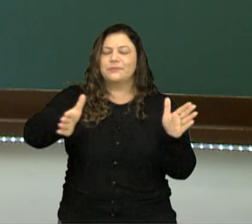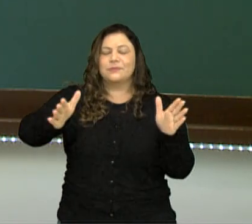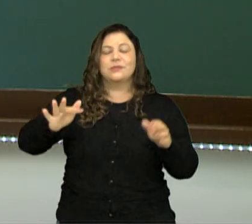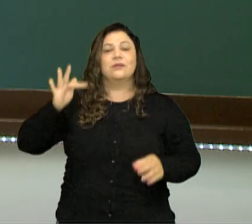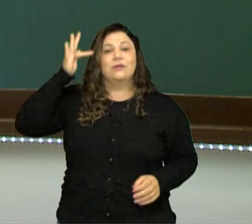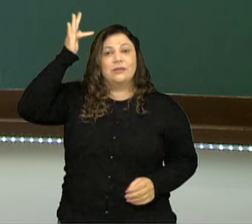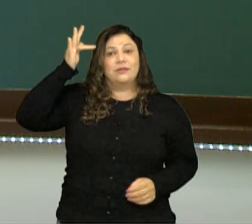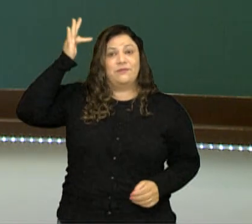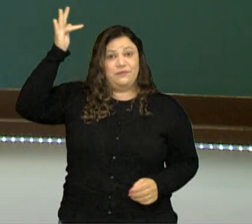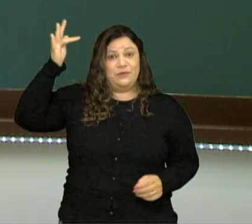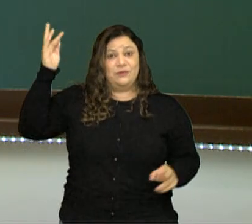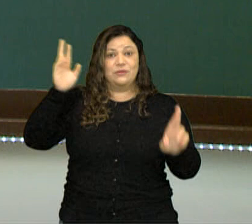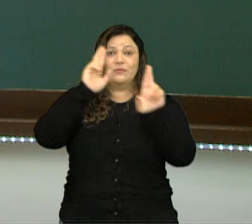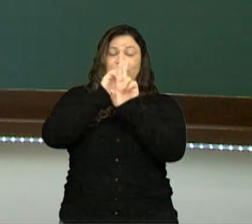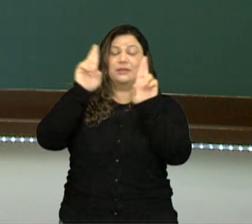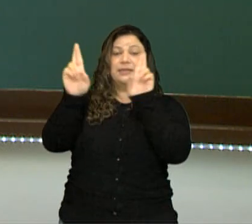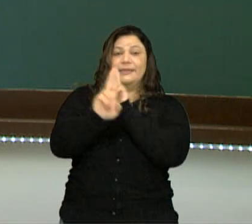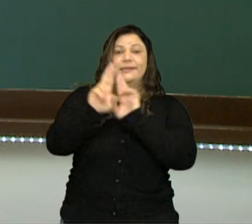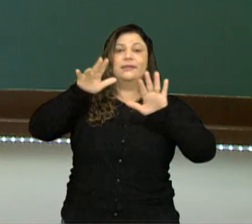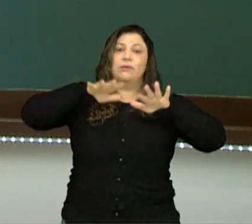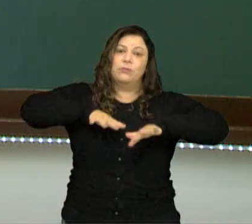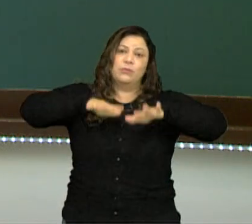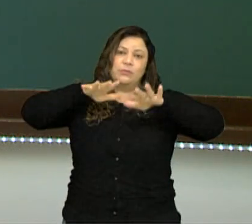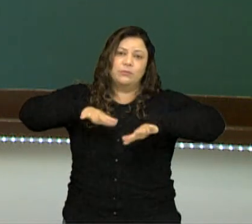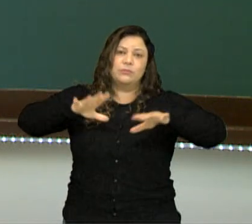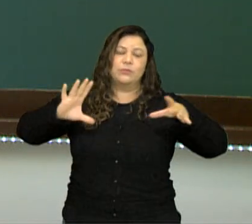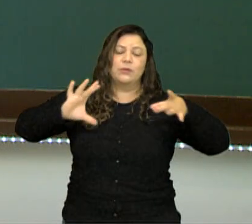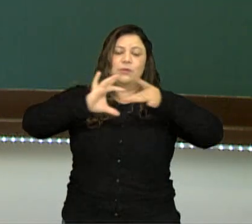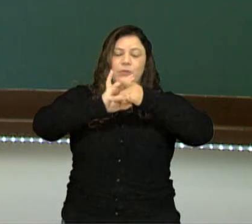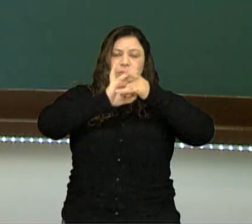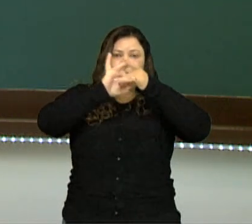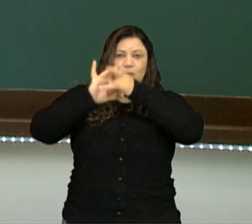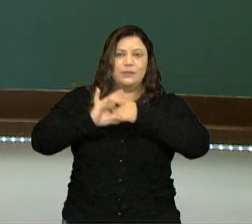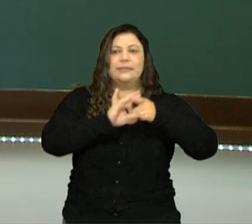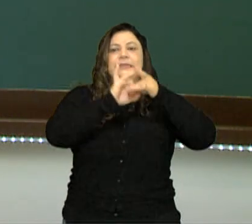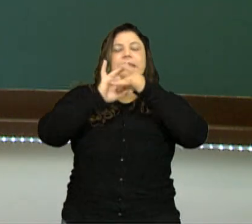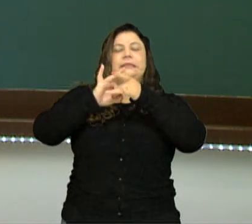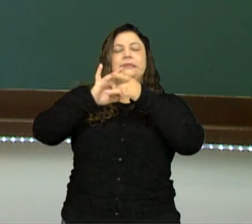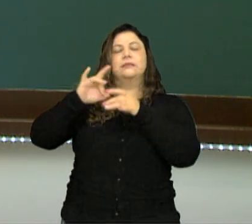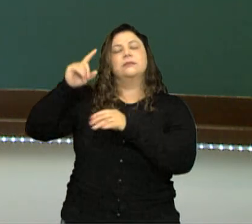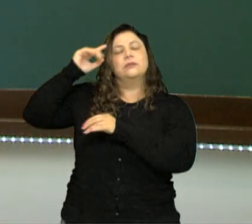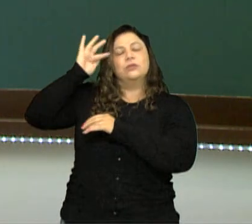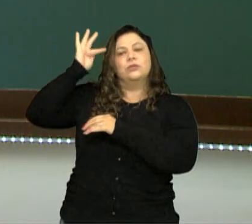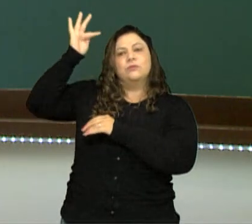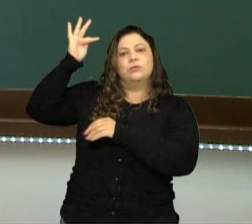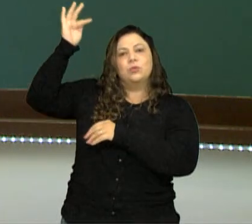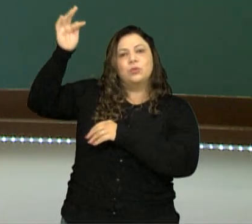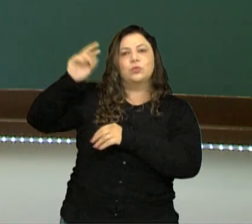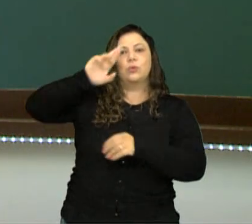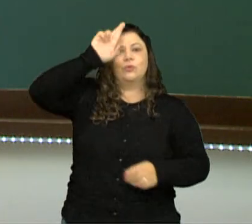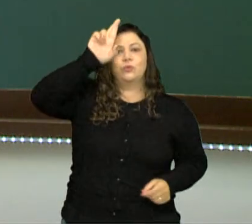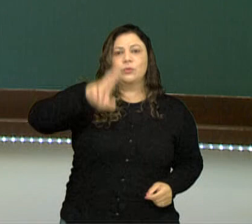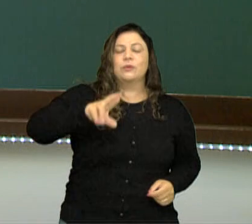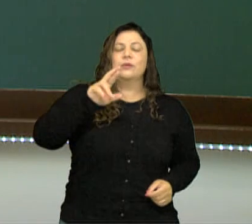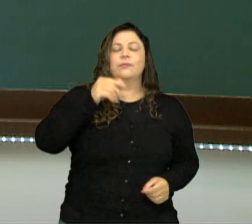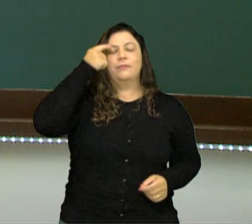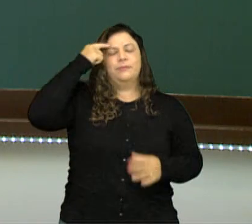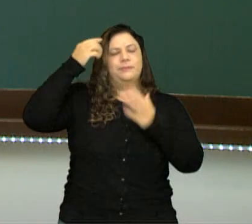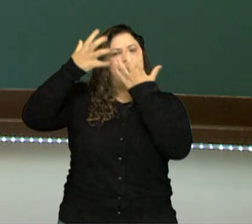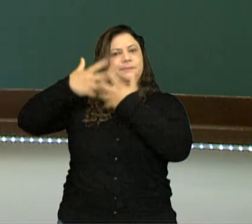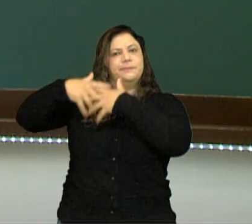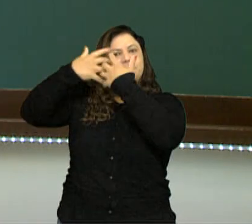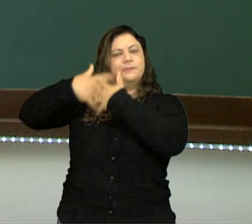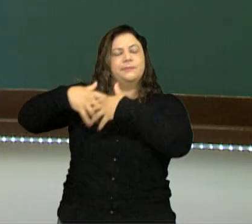relacionado com o movimento, com a corrente filosófica do racionalismo. Então tenho certeza que você já se